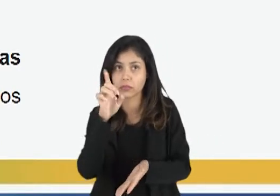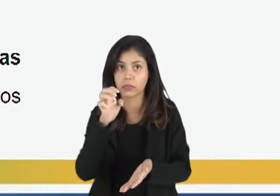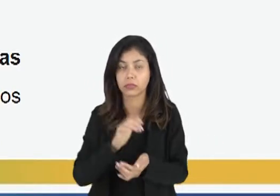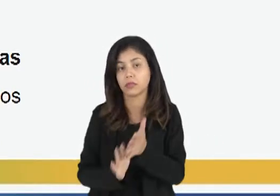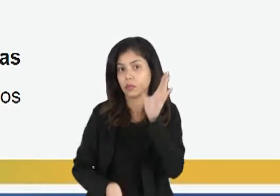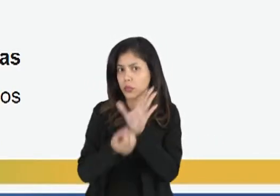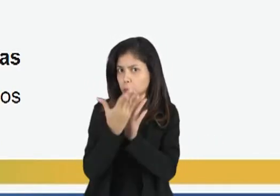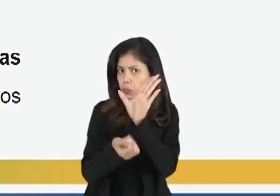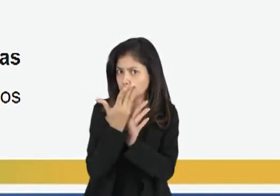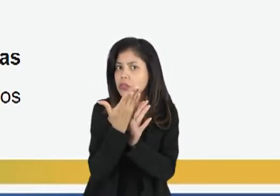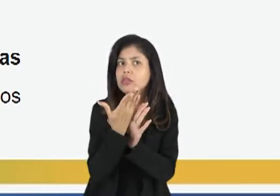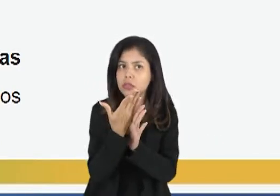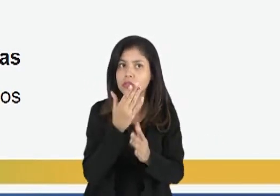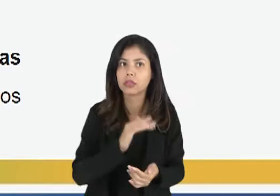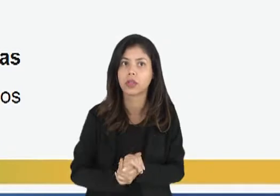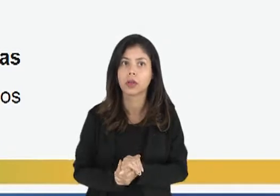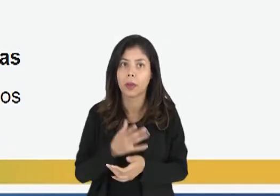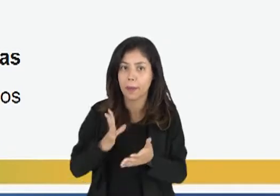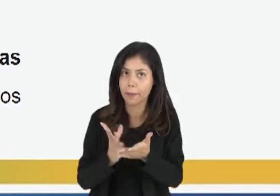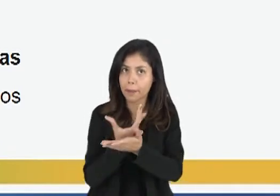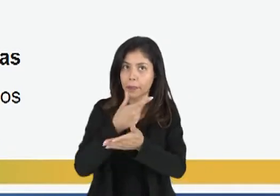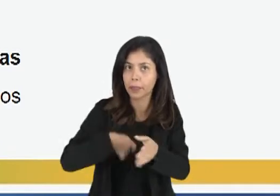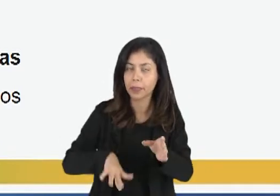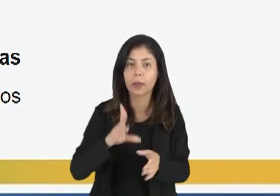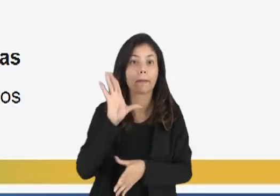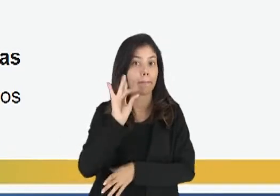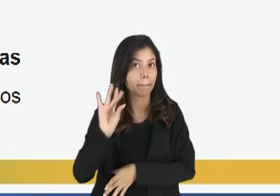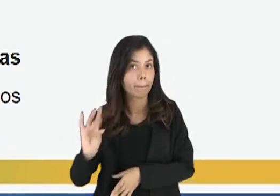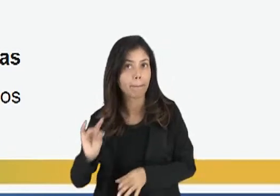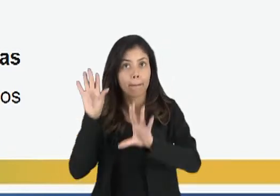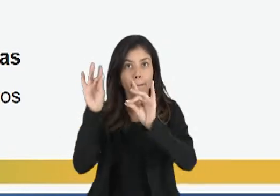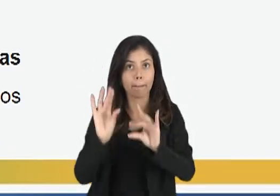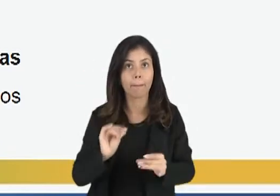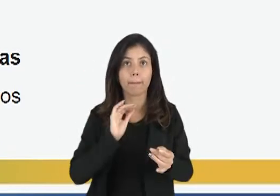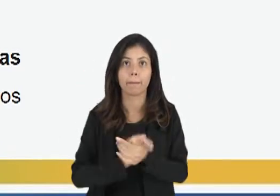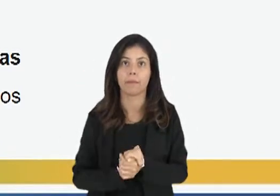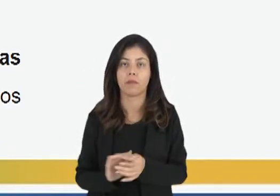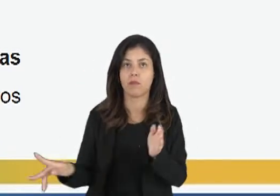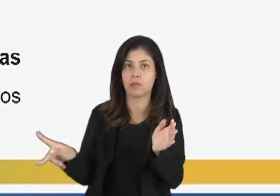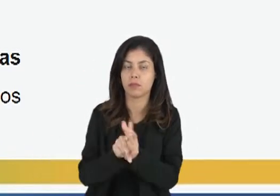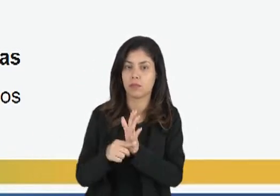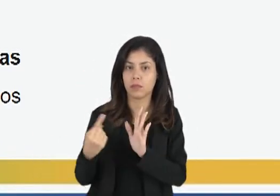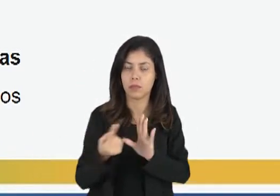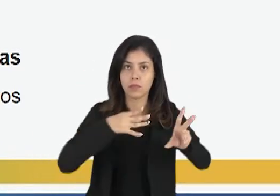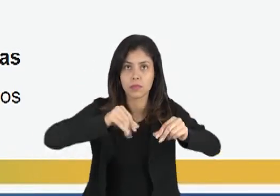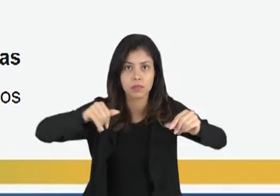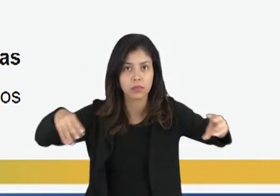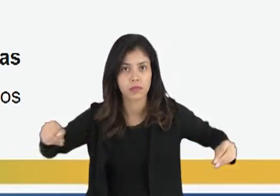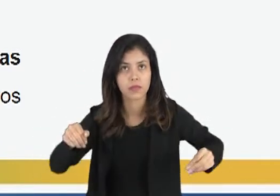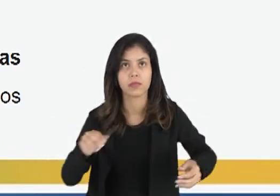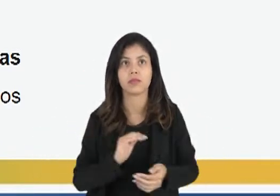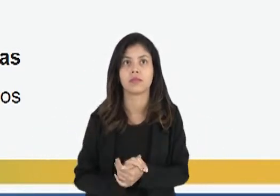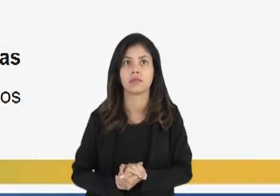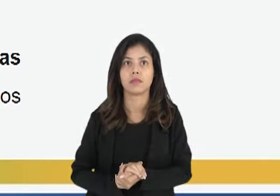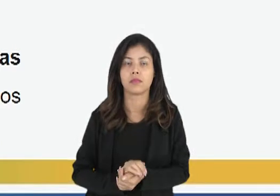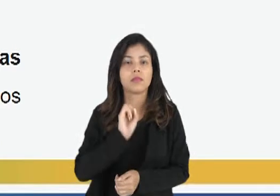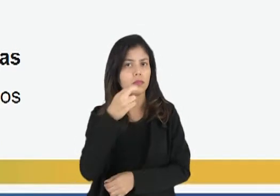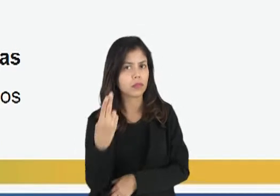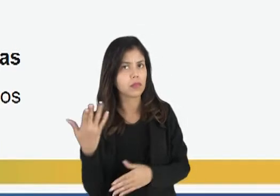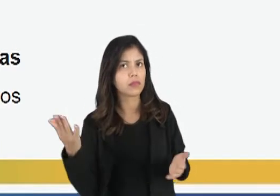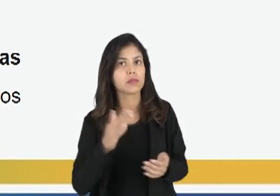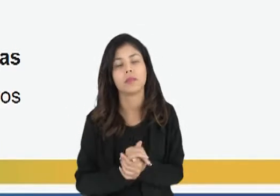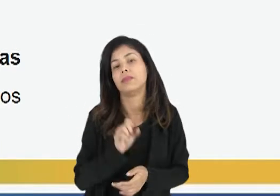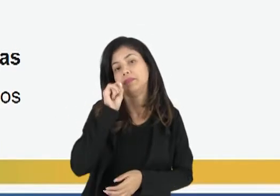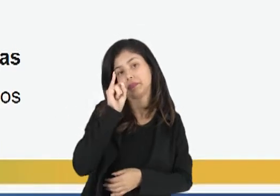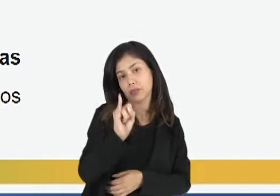produtividade. Ou seja, colhe-se cada vez mais por unidade de terra cultivada. Ou seja,